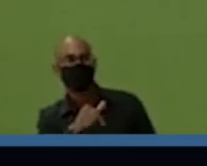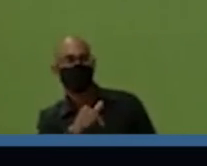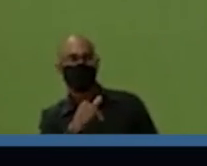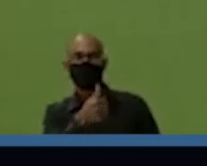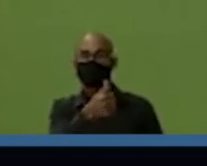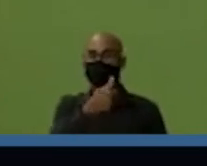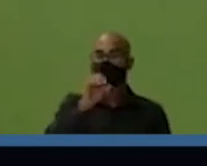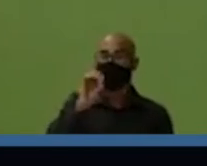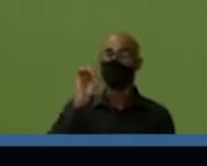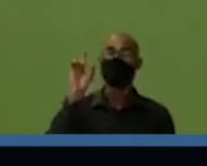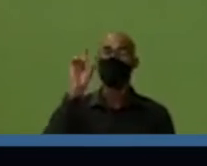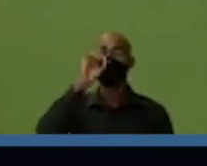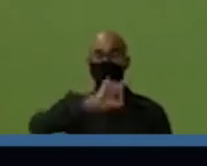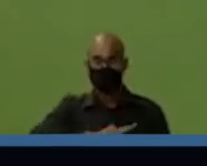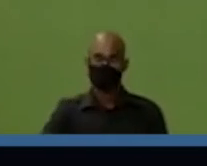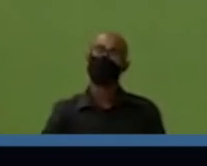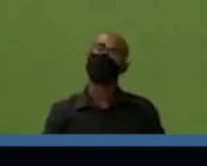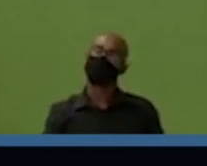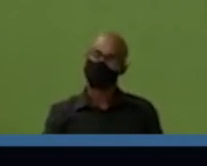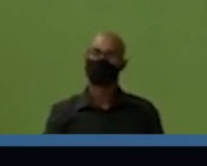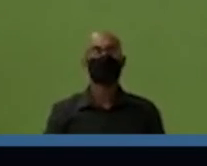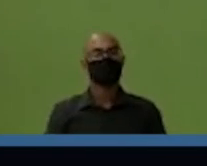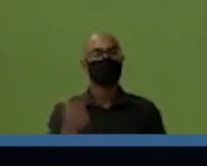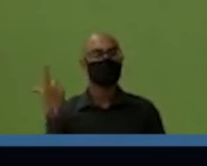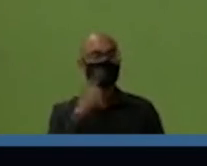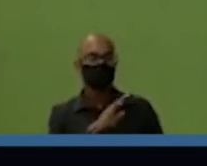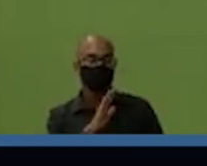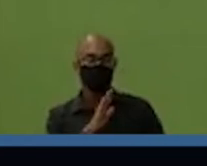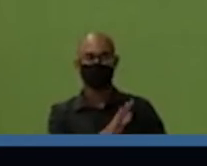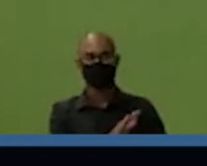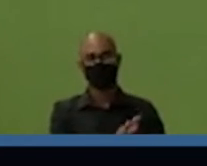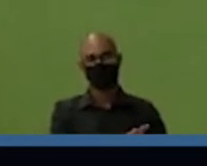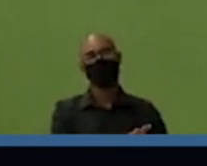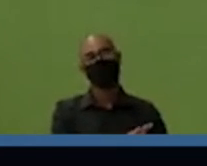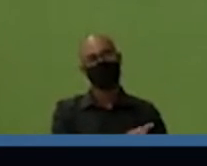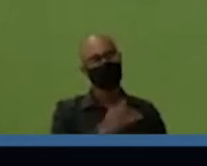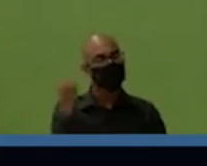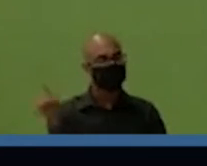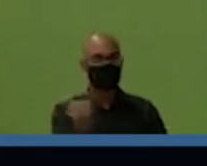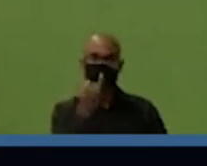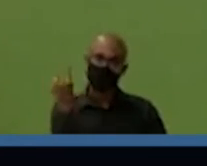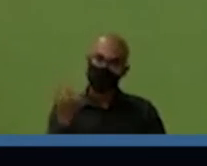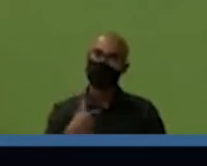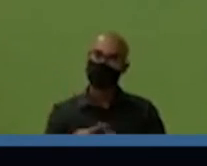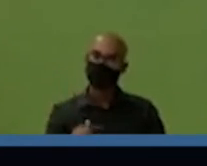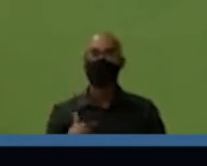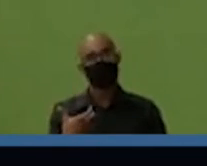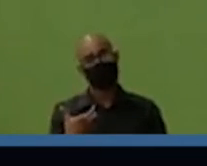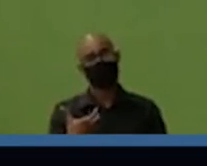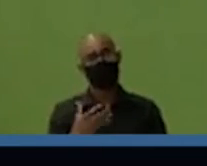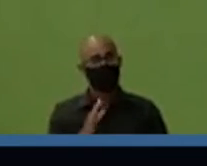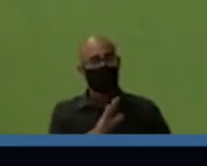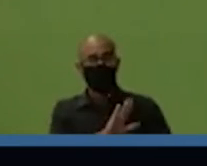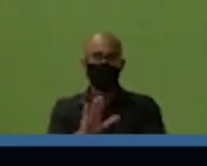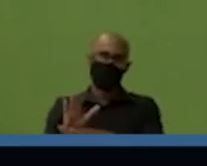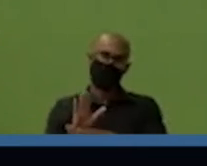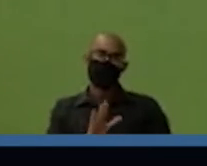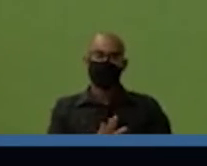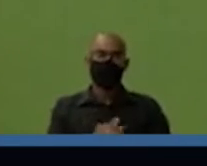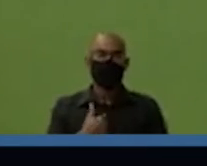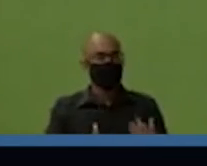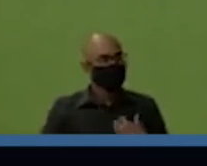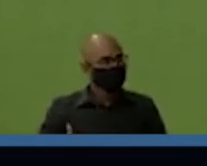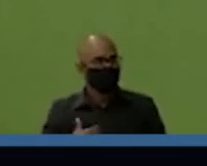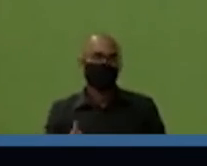7 a 10 dias, e isso nos alivia muito, já que nós estávamos angustiados